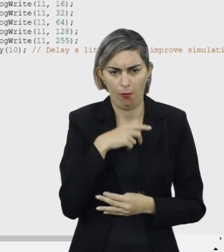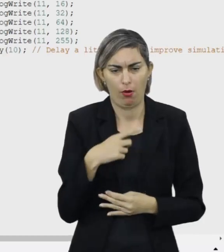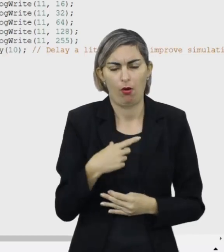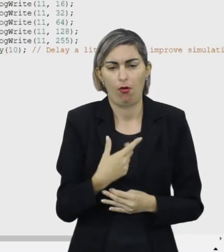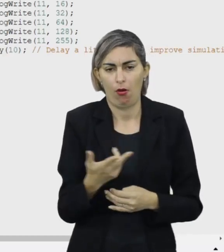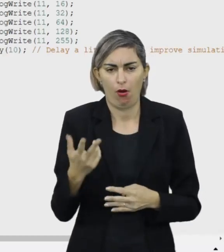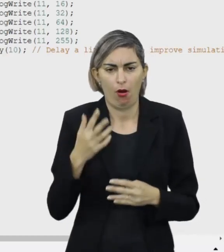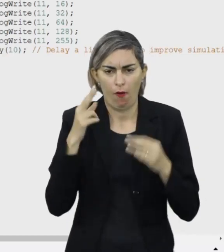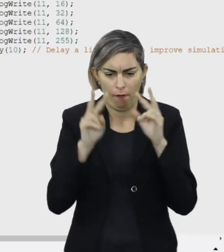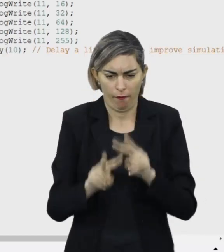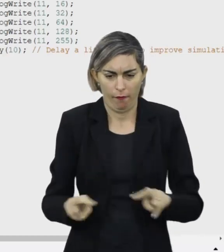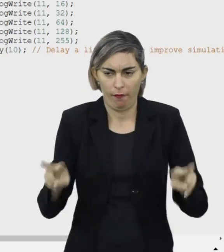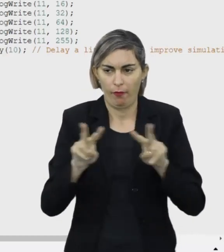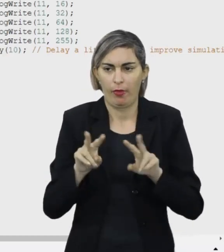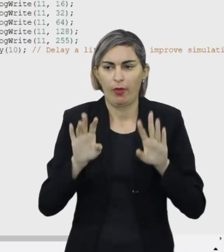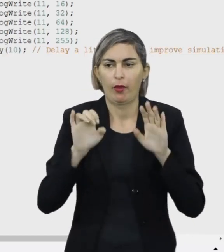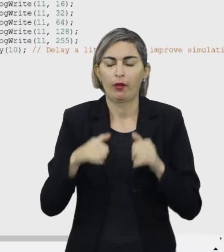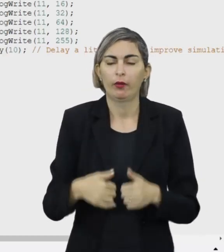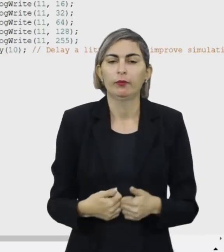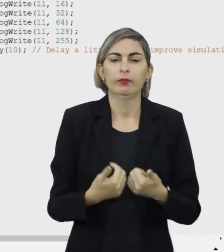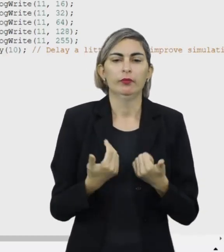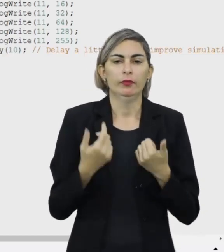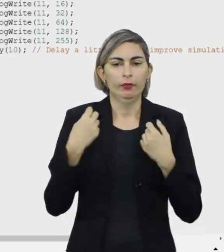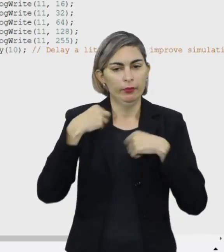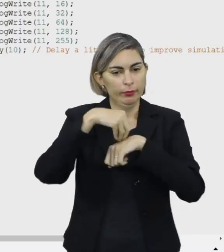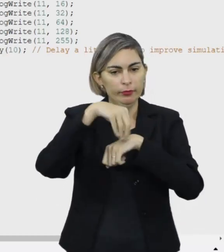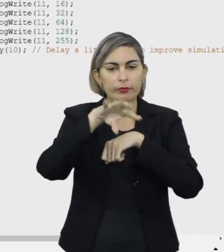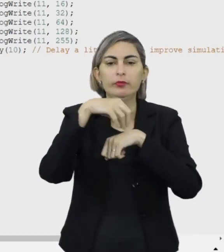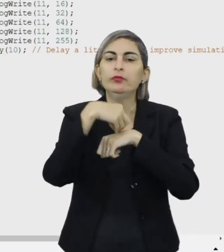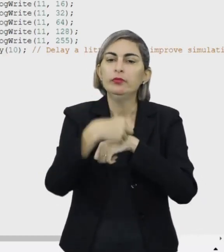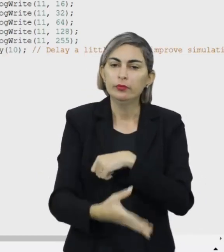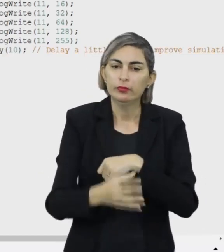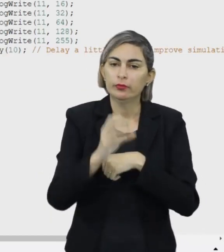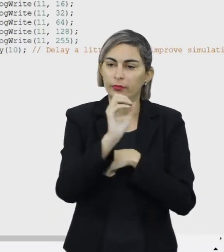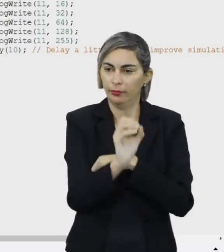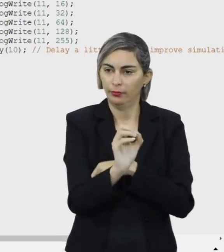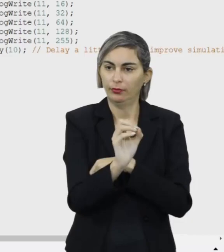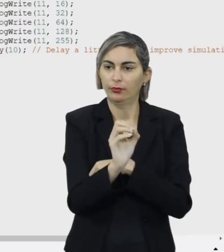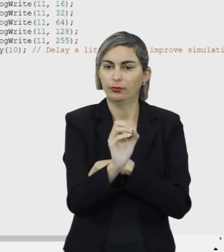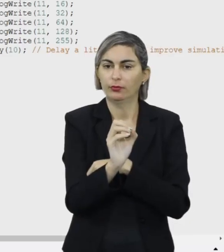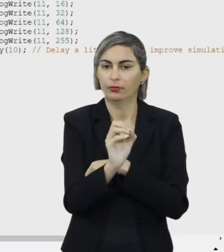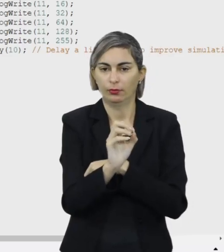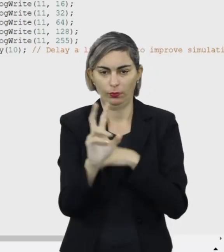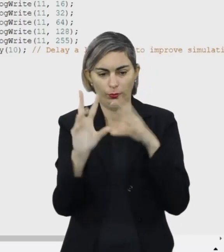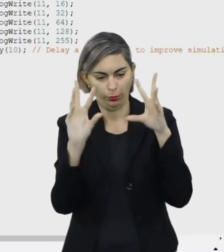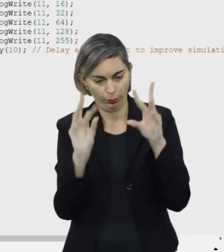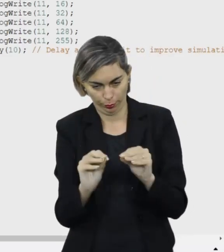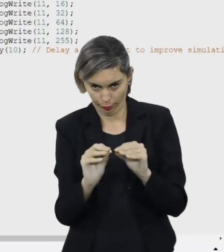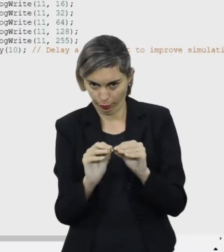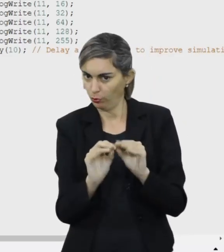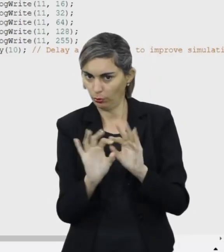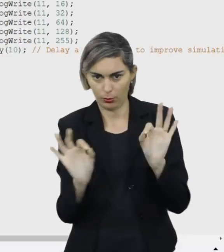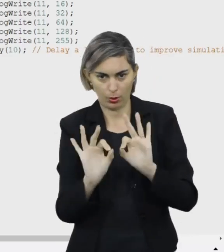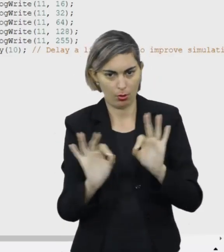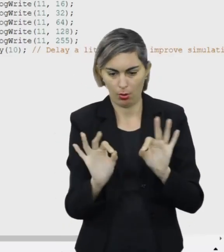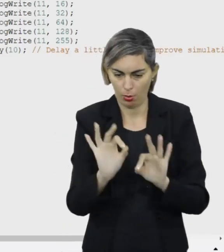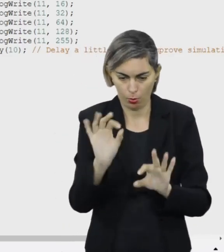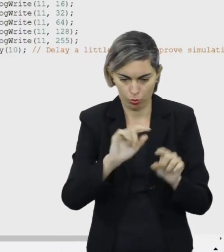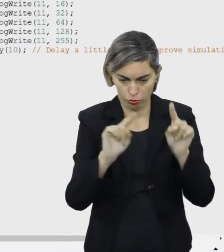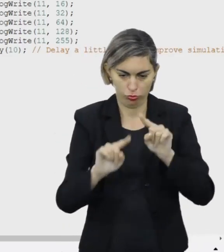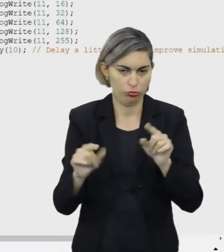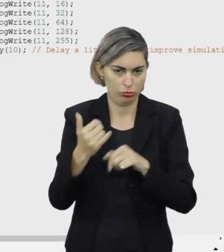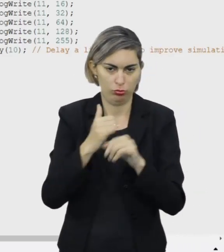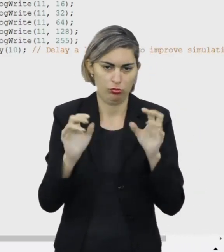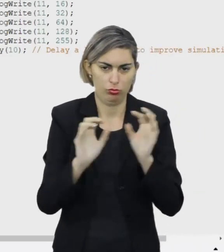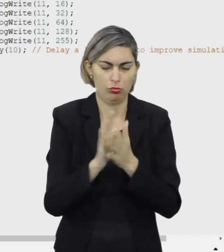Então para a gente visualizar isso bem, a gente tem que colocar ele como 0, por exemplo, que é desligado, né? Não tem nada de pulso passando.